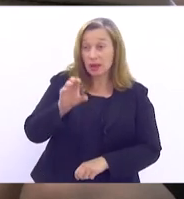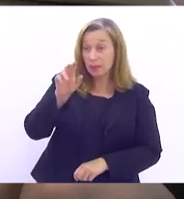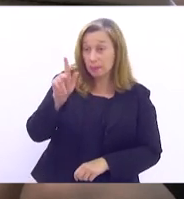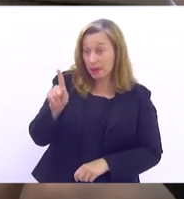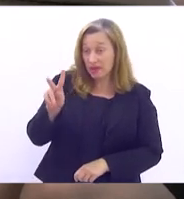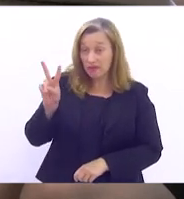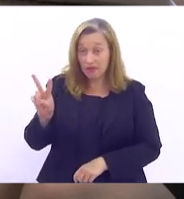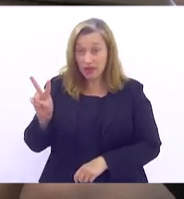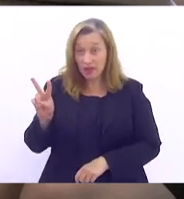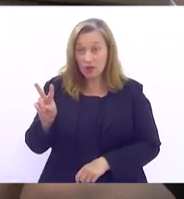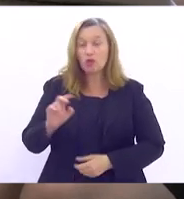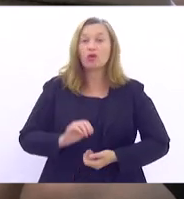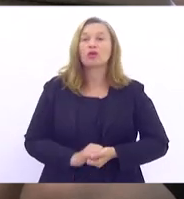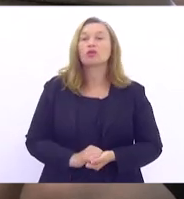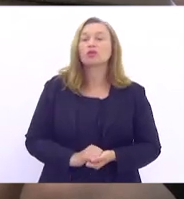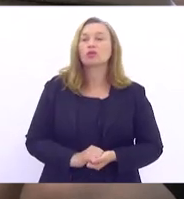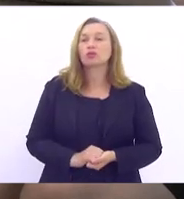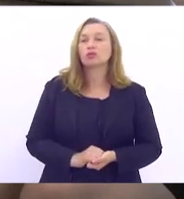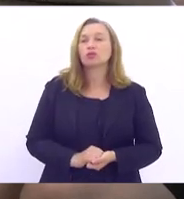que